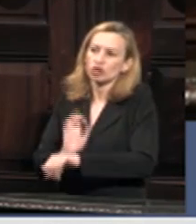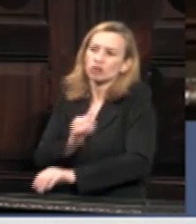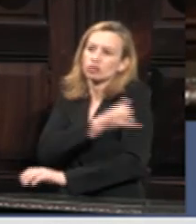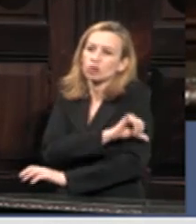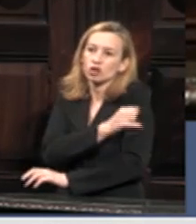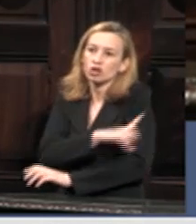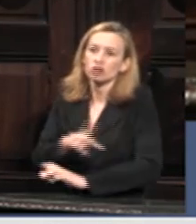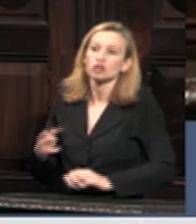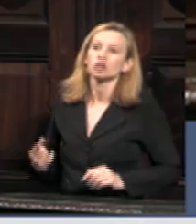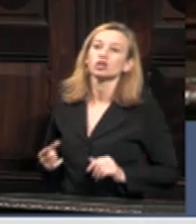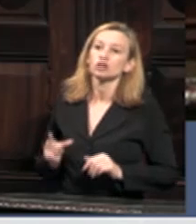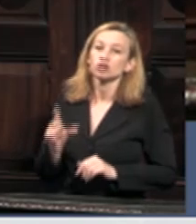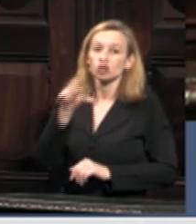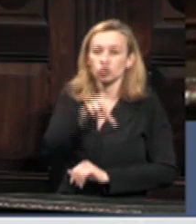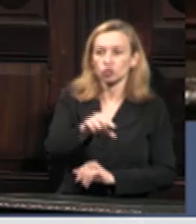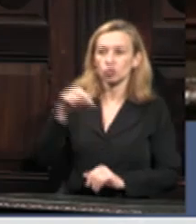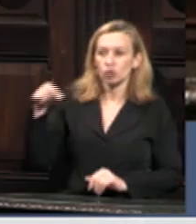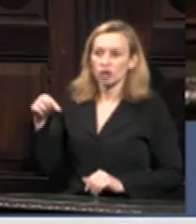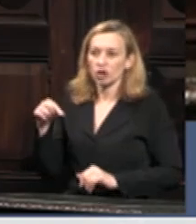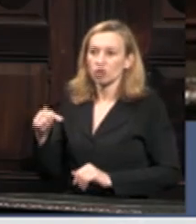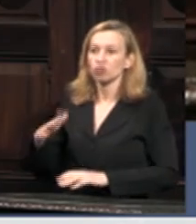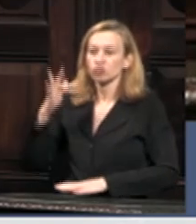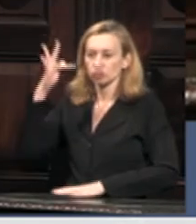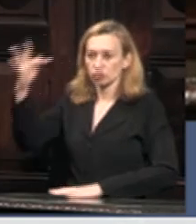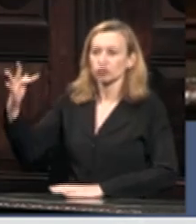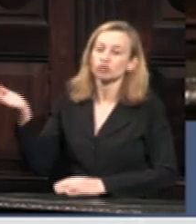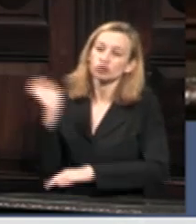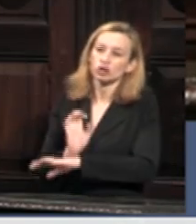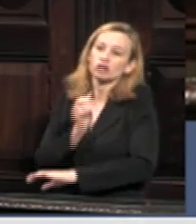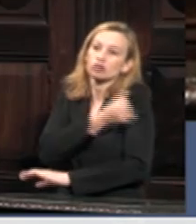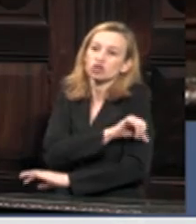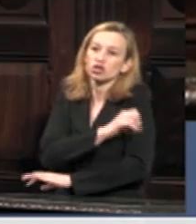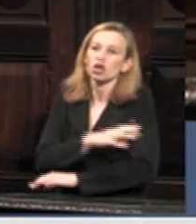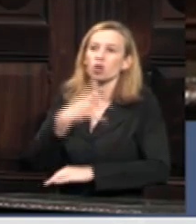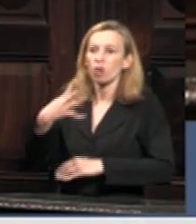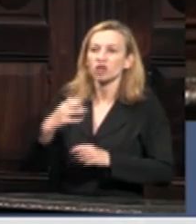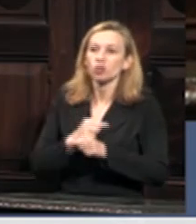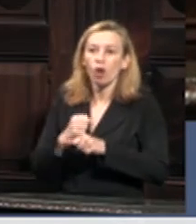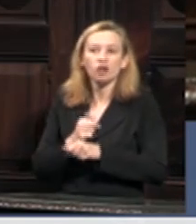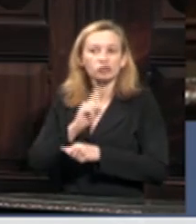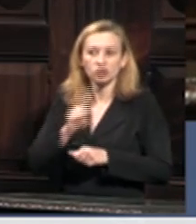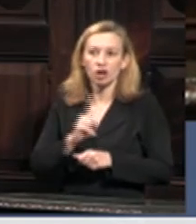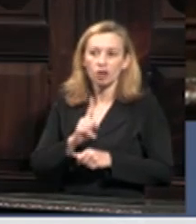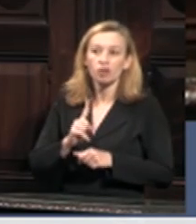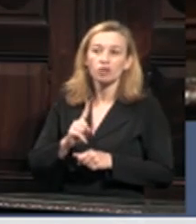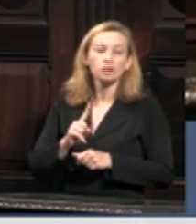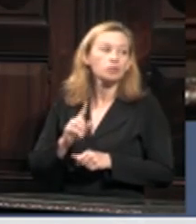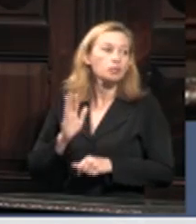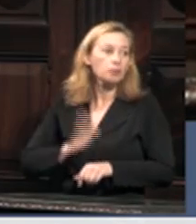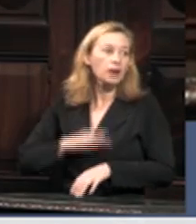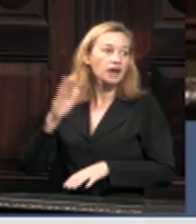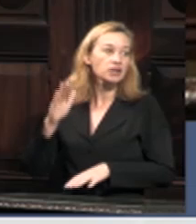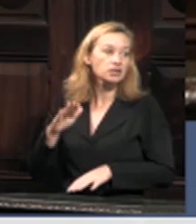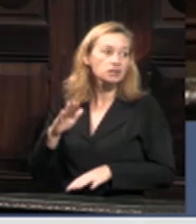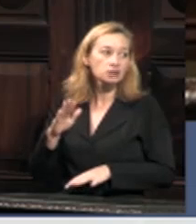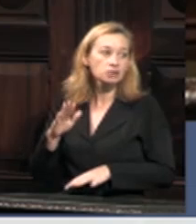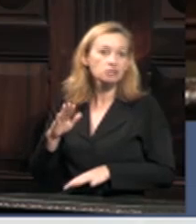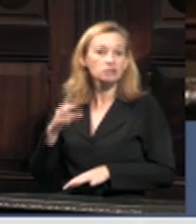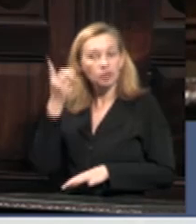o destino do Estado do Rio de Janeiro, não pelos próximos 4 anos, mas muito provavelmente,